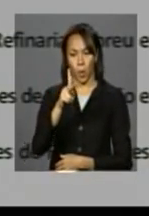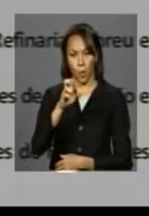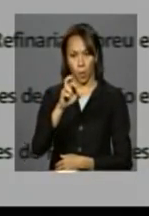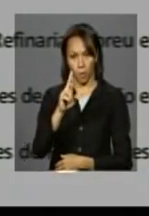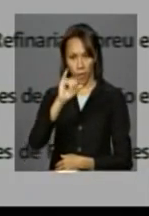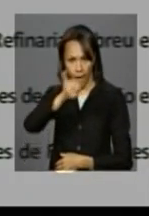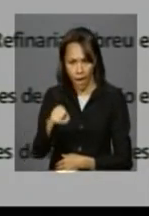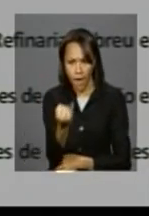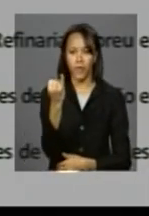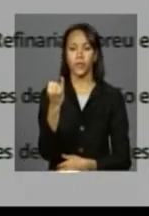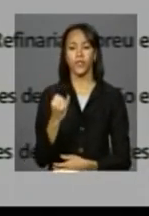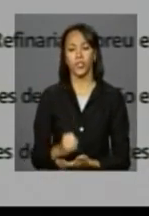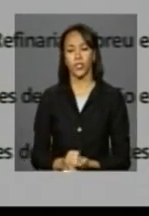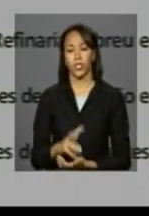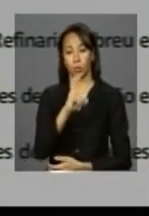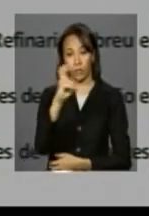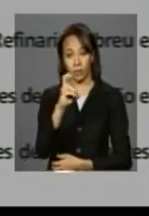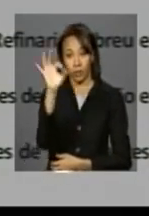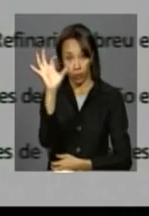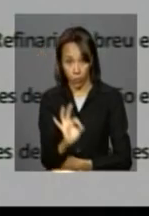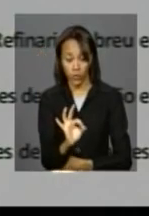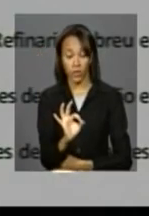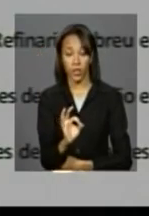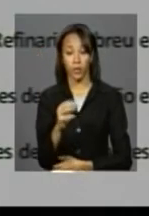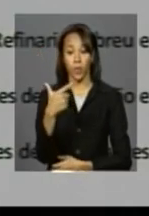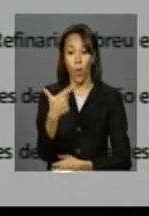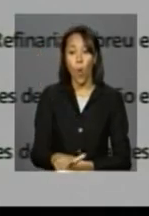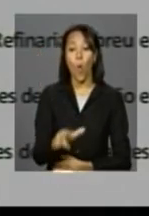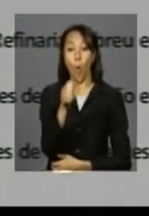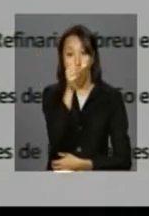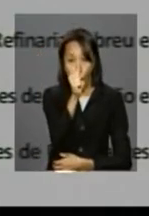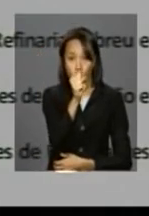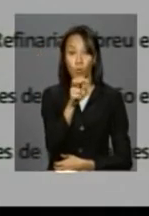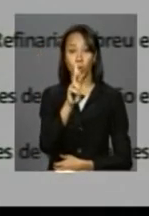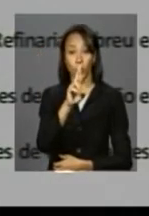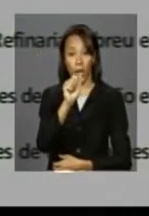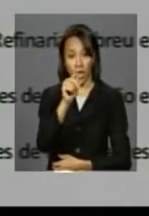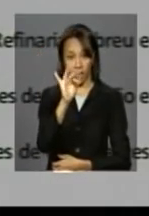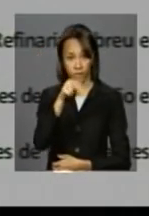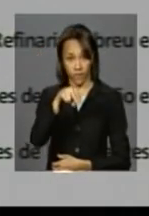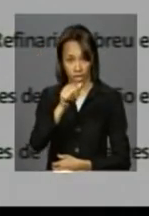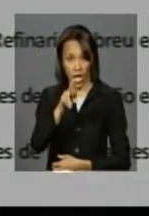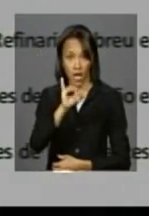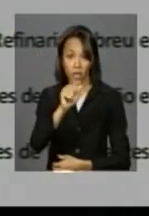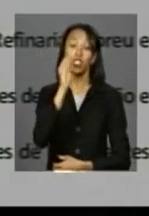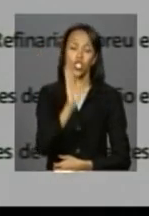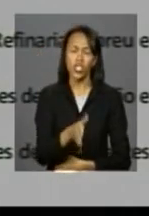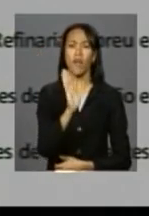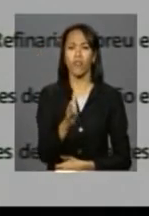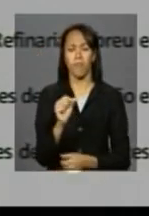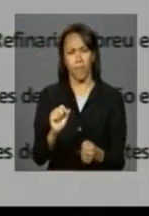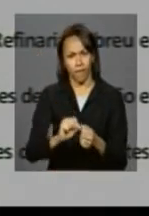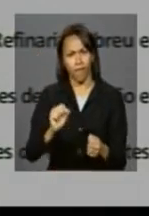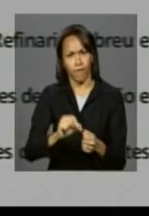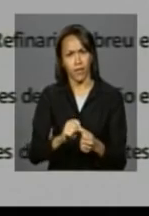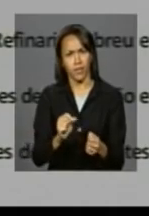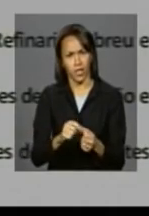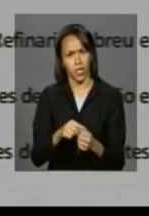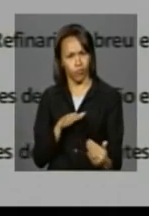e de Abreu e Lima, com 55%. 8 refinarias foram modernizadas para produzir combustíveis nacionais com